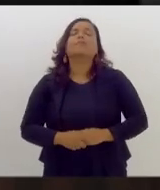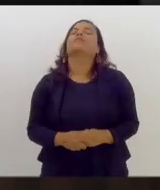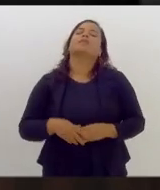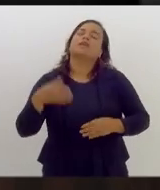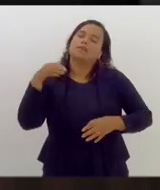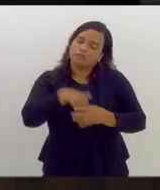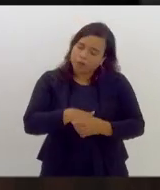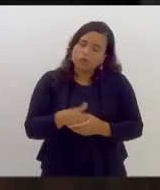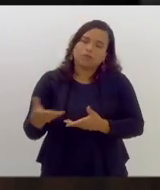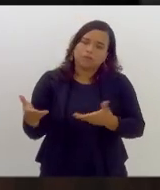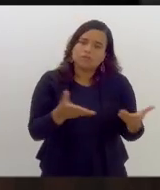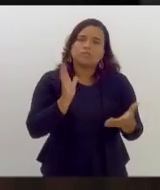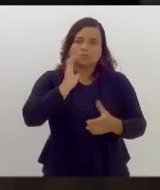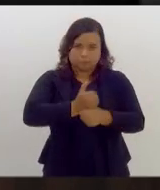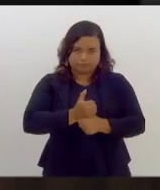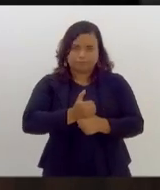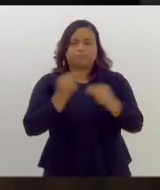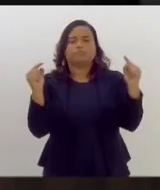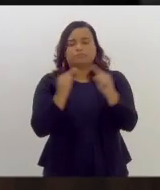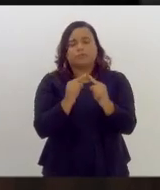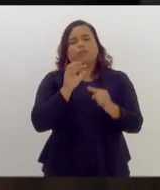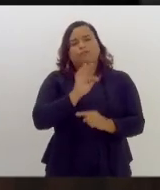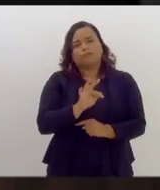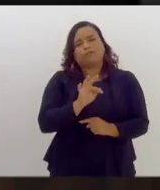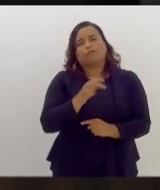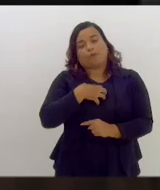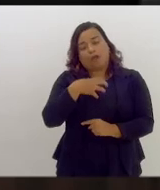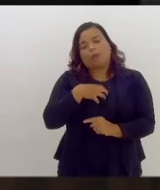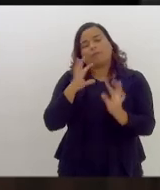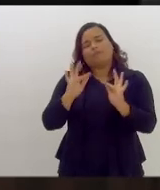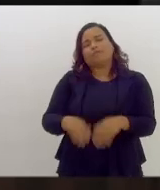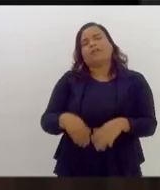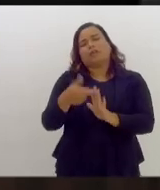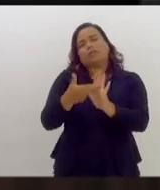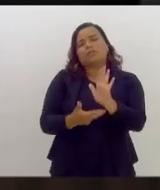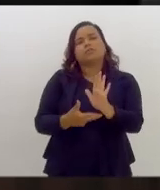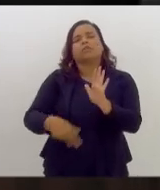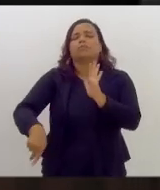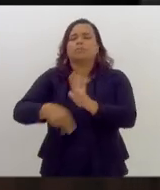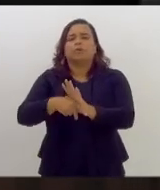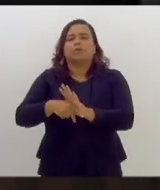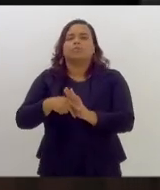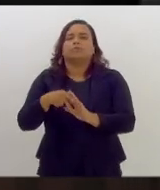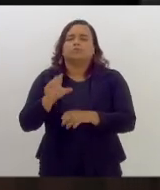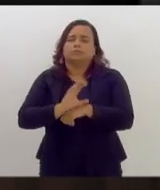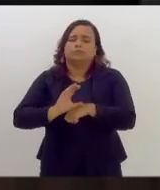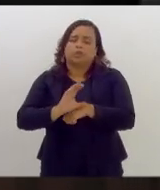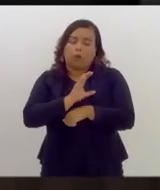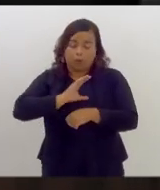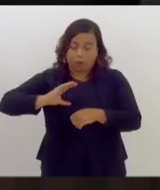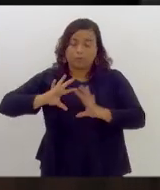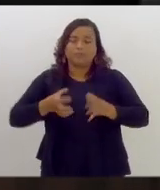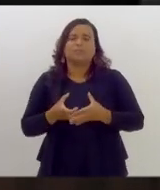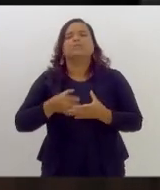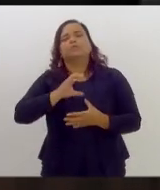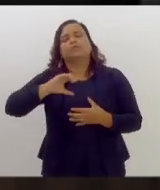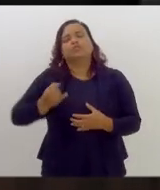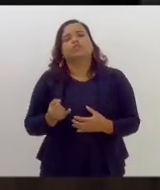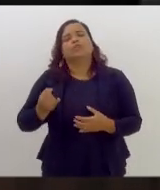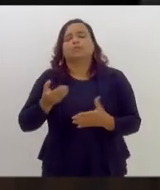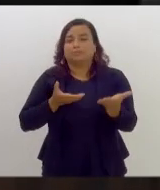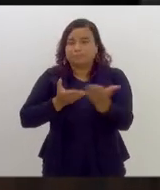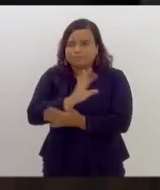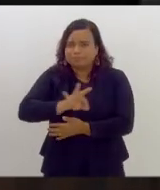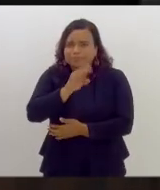em votação substitutivo com forma final de redação da Comissão de Constituição e Justiça. Senhores que aprovam, permaneçam como estão. Aprovado,